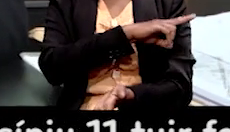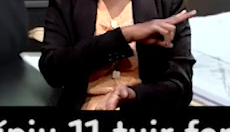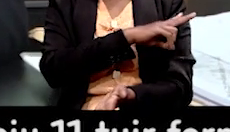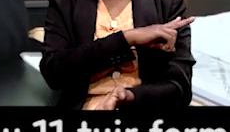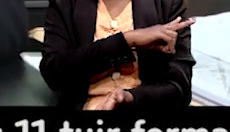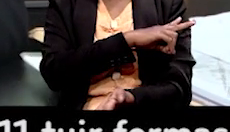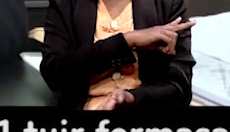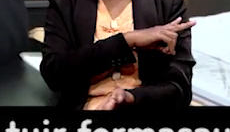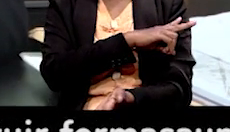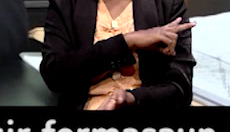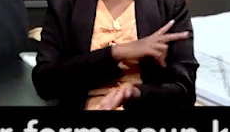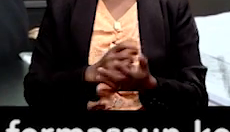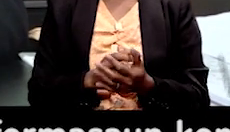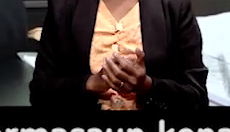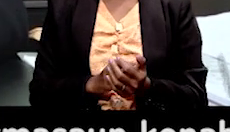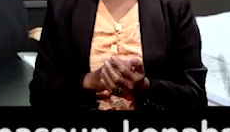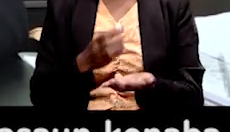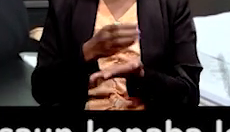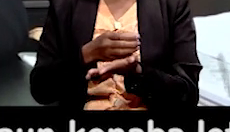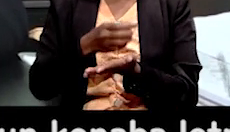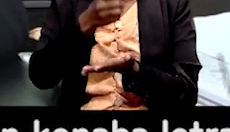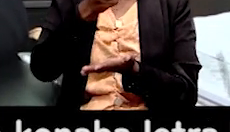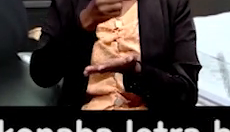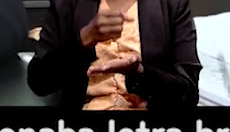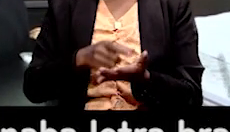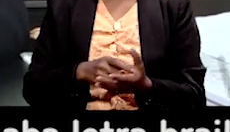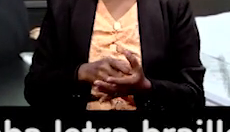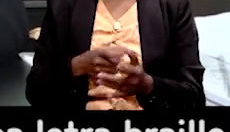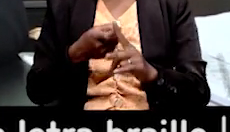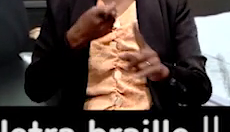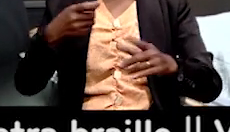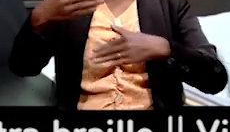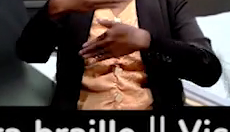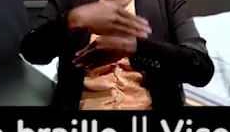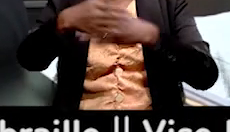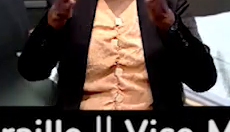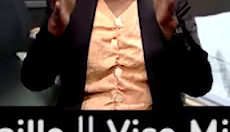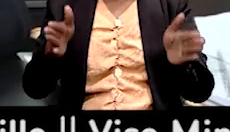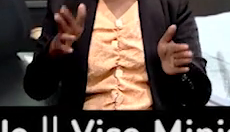vial balu botil balu usi box tolu